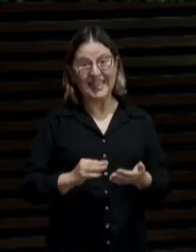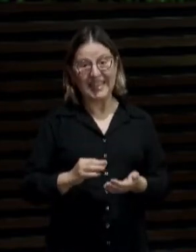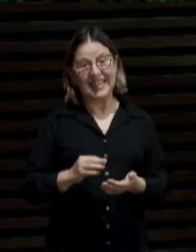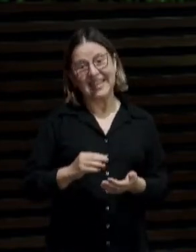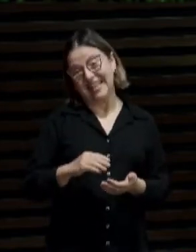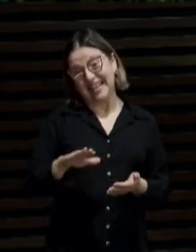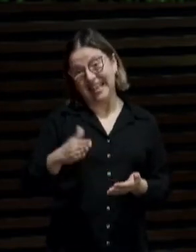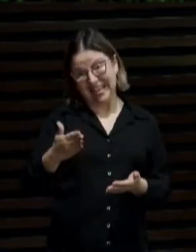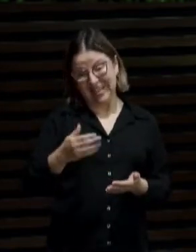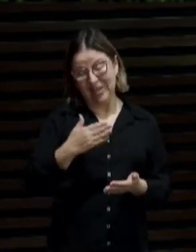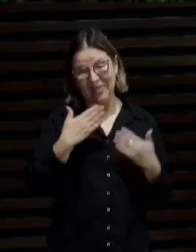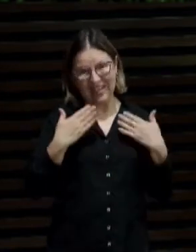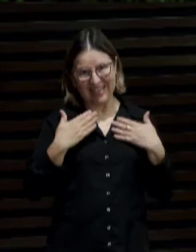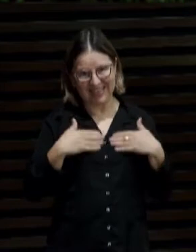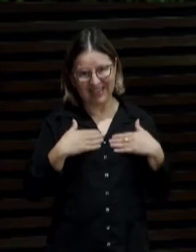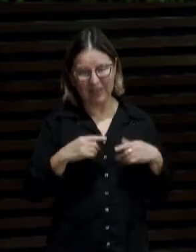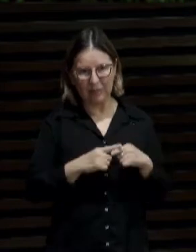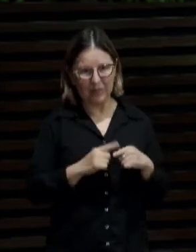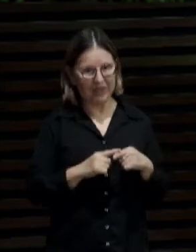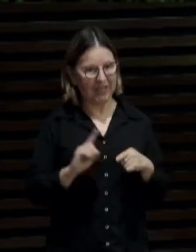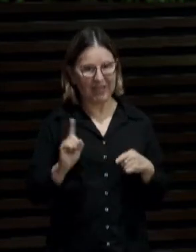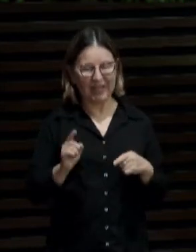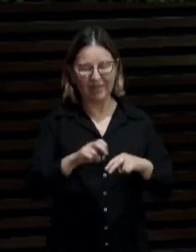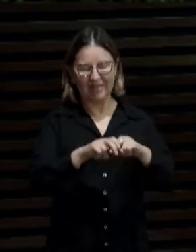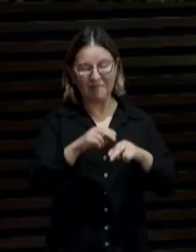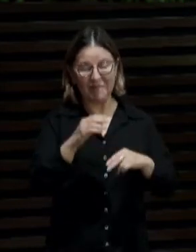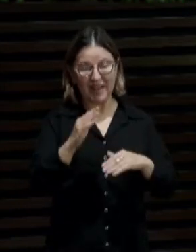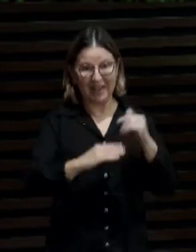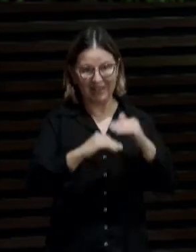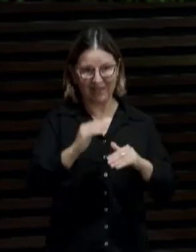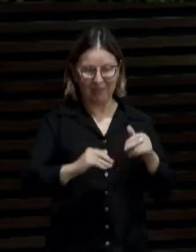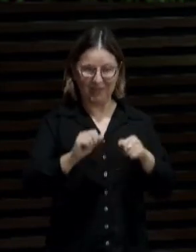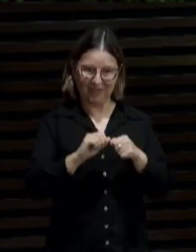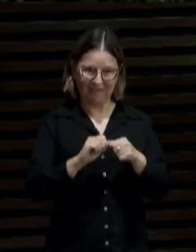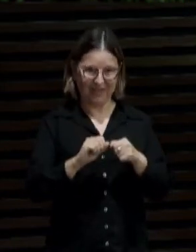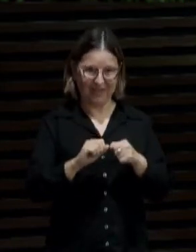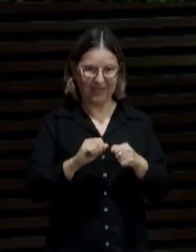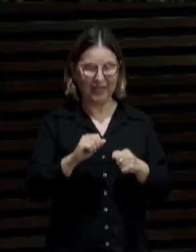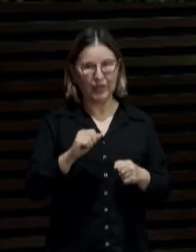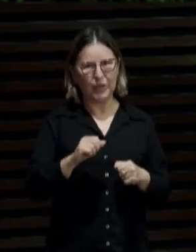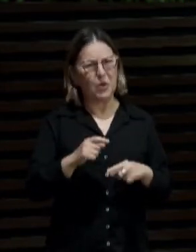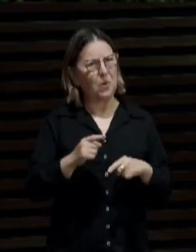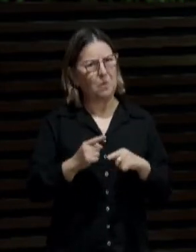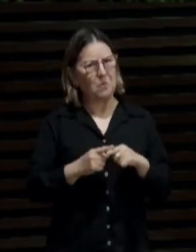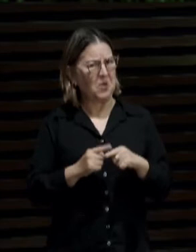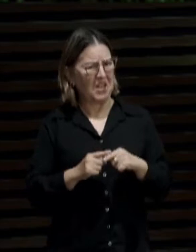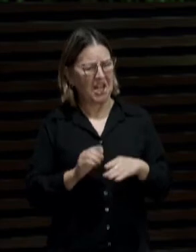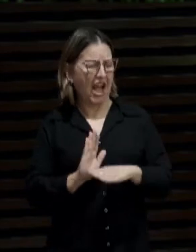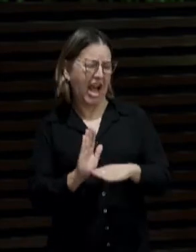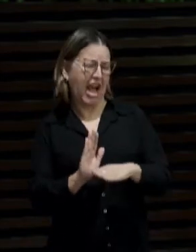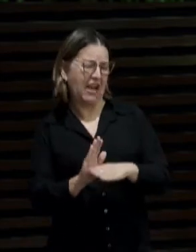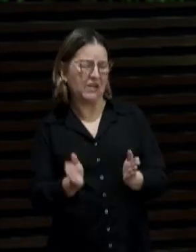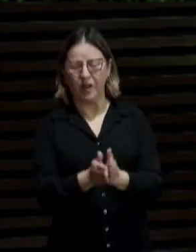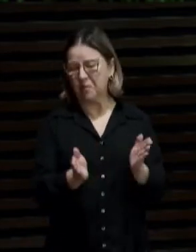que ele faz, não são as ações de caridade, não tem troca com